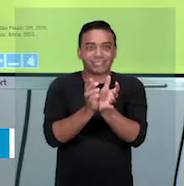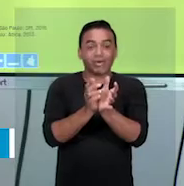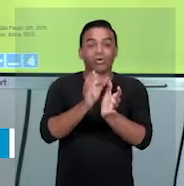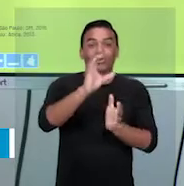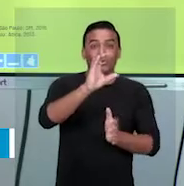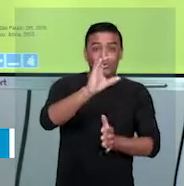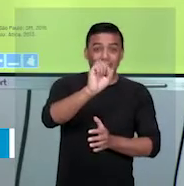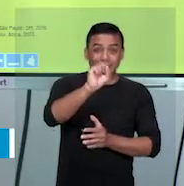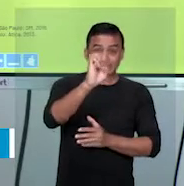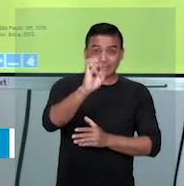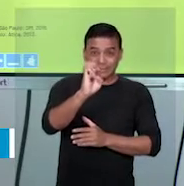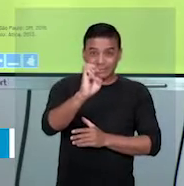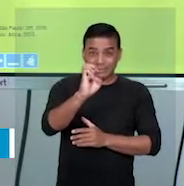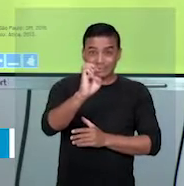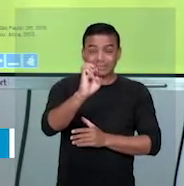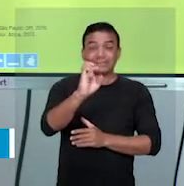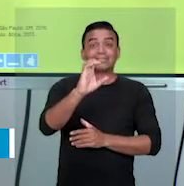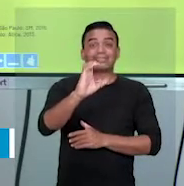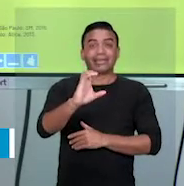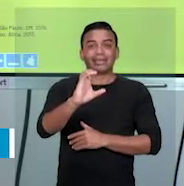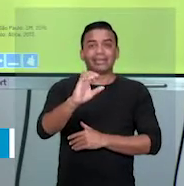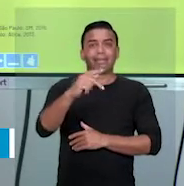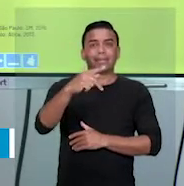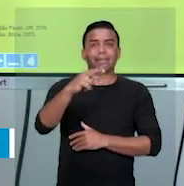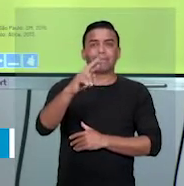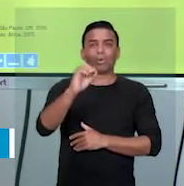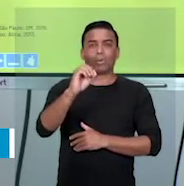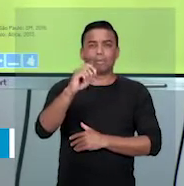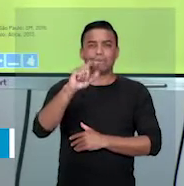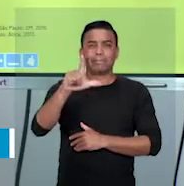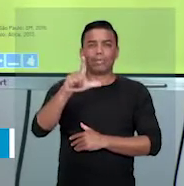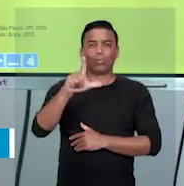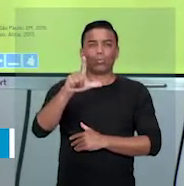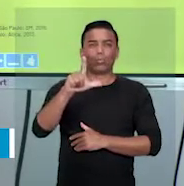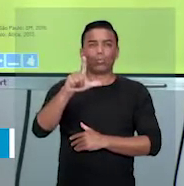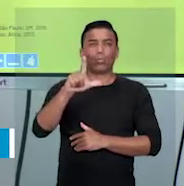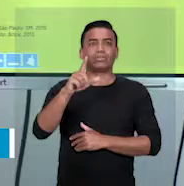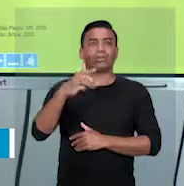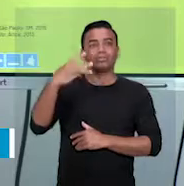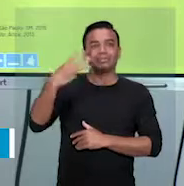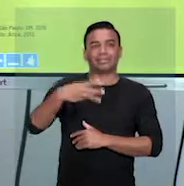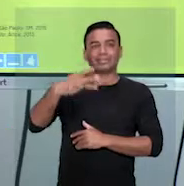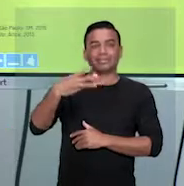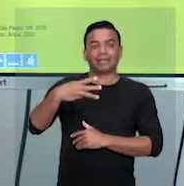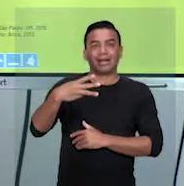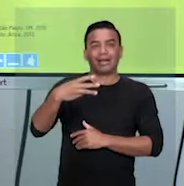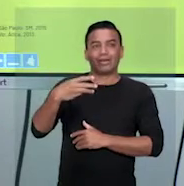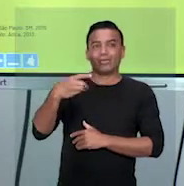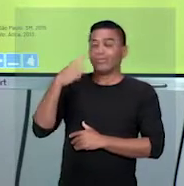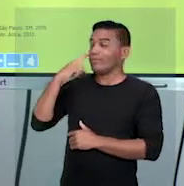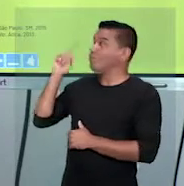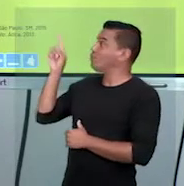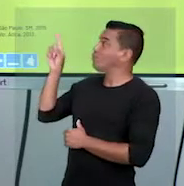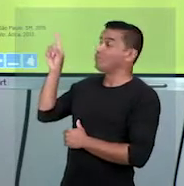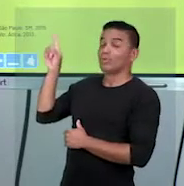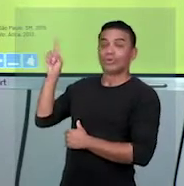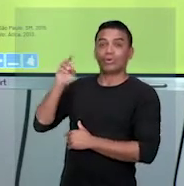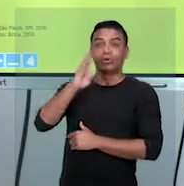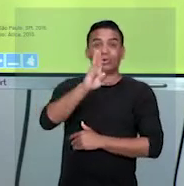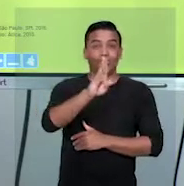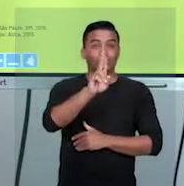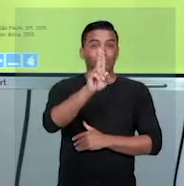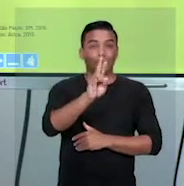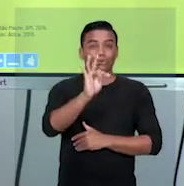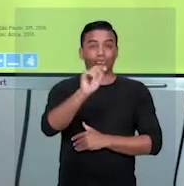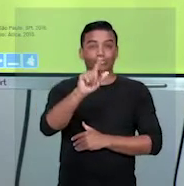sec-propil. Olha esse carbono aqui. Esse carbono é um carbono terciário. Então, ele é terc-butil. Terc